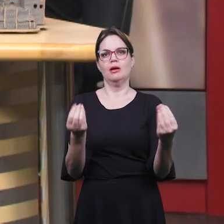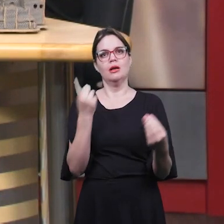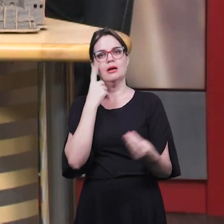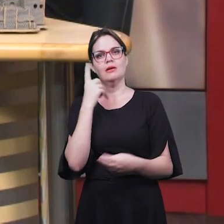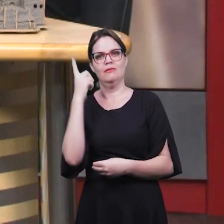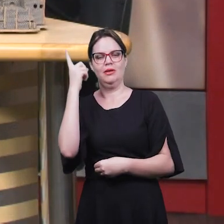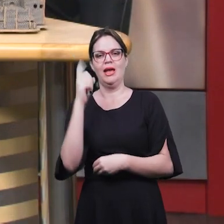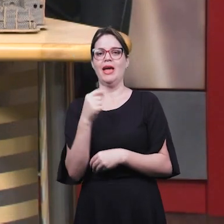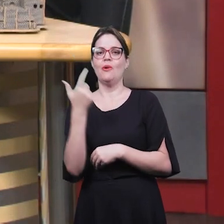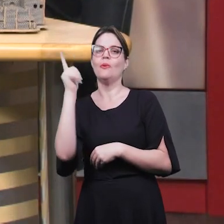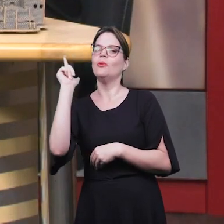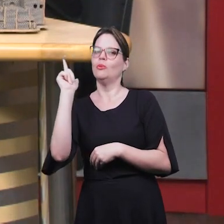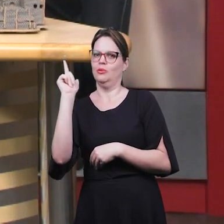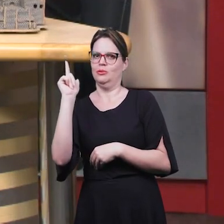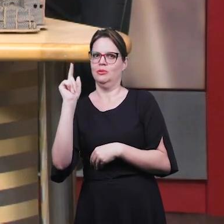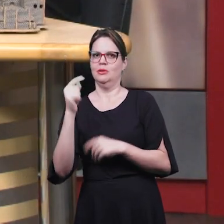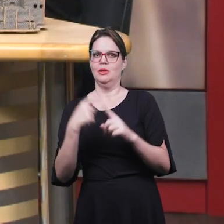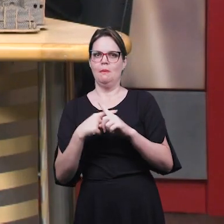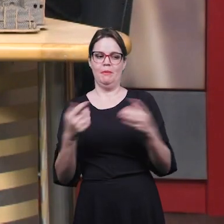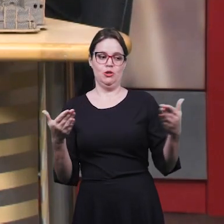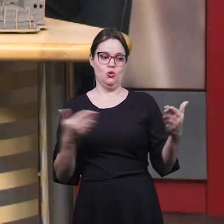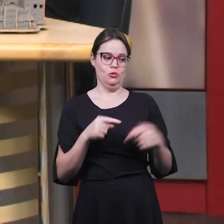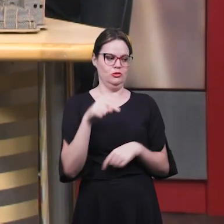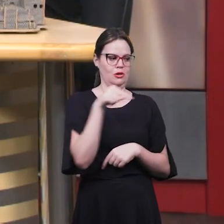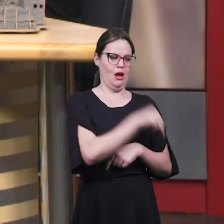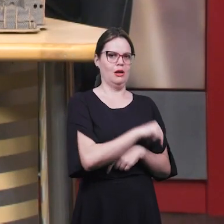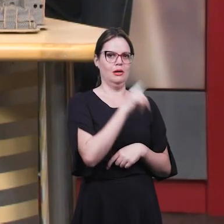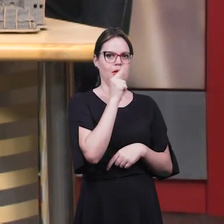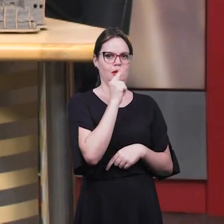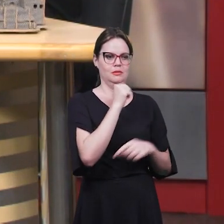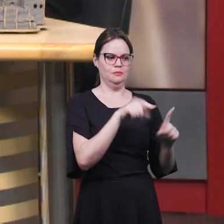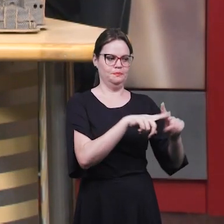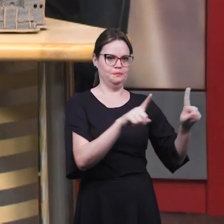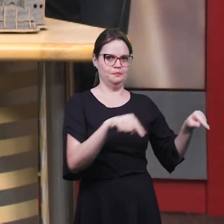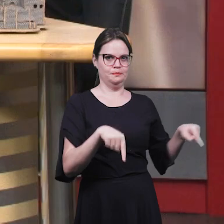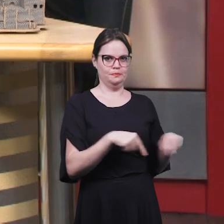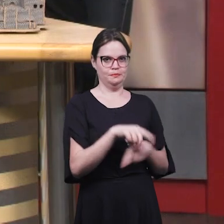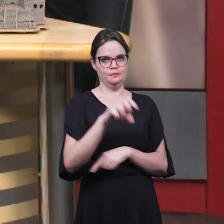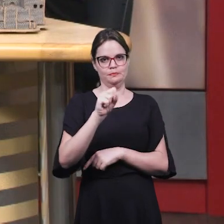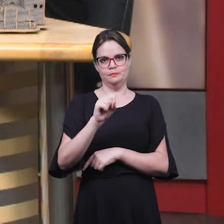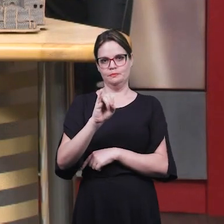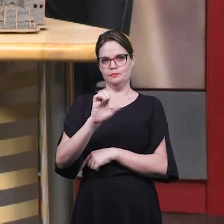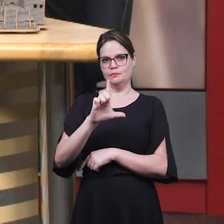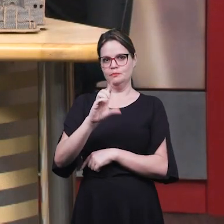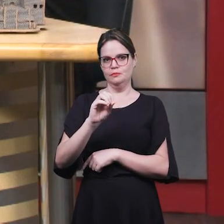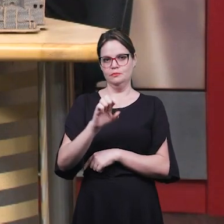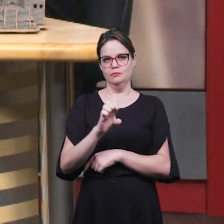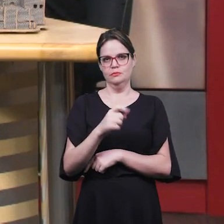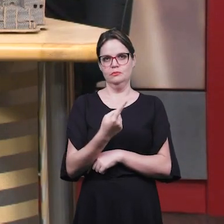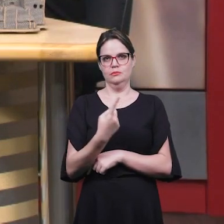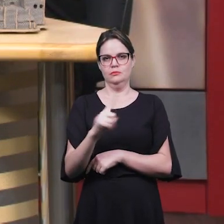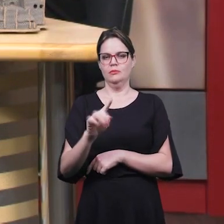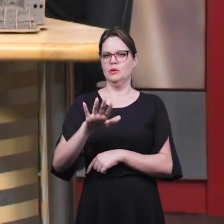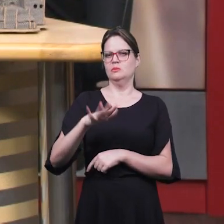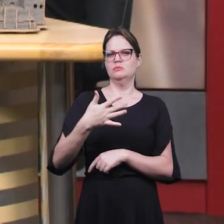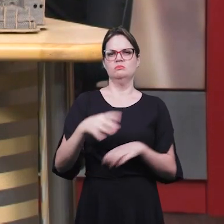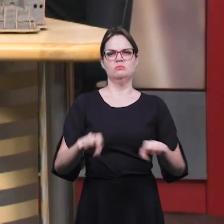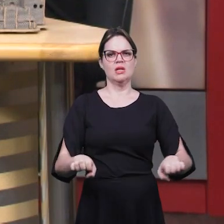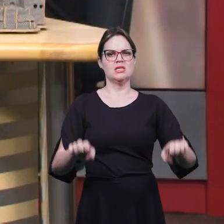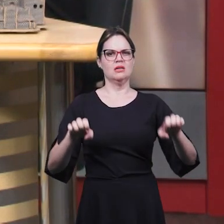fonte de Gion, mas hoje nós vamos no tanque de Siloé. Então, Ezequias, no ano